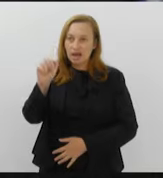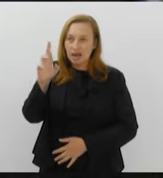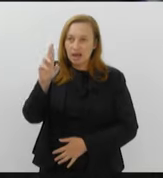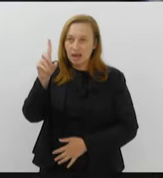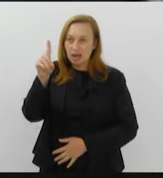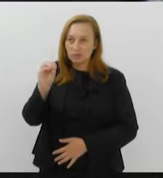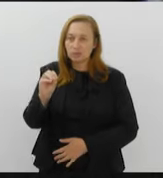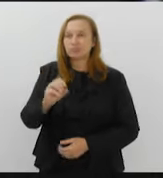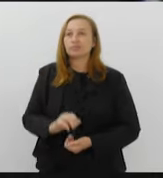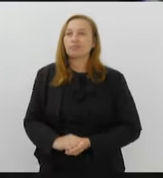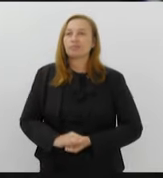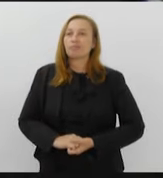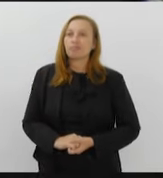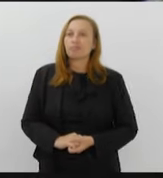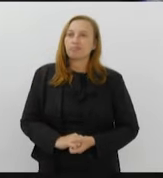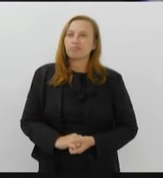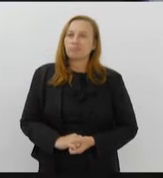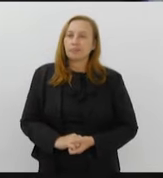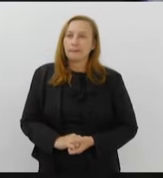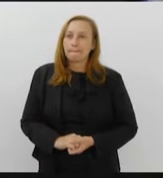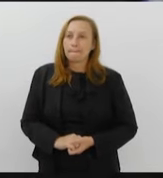Ricardo.